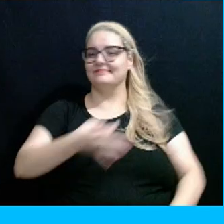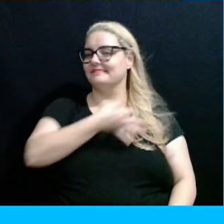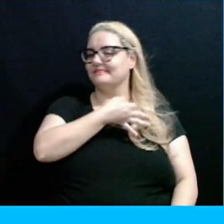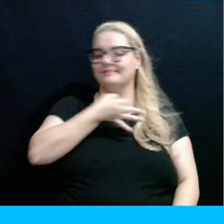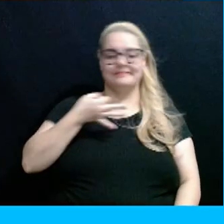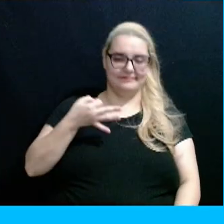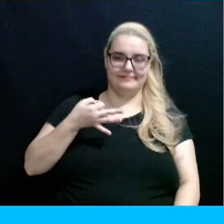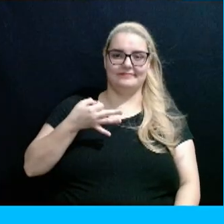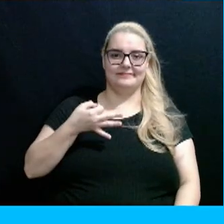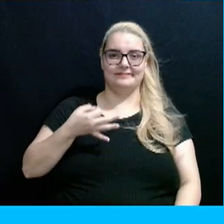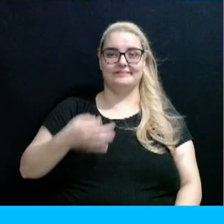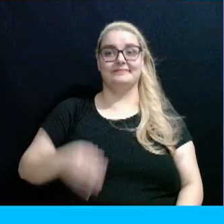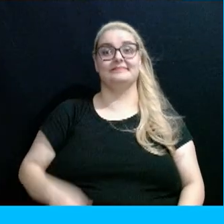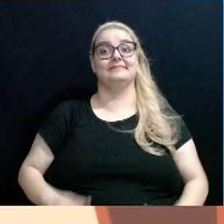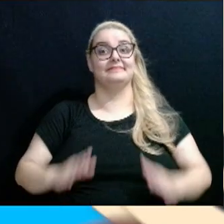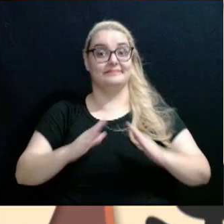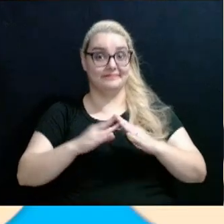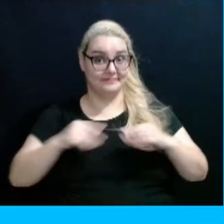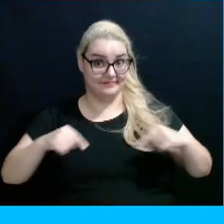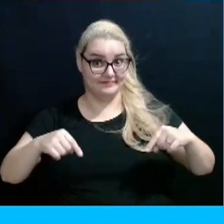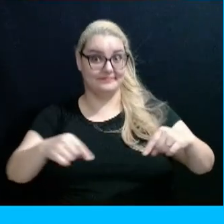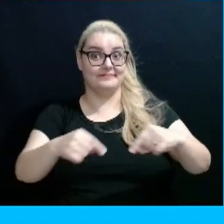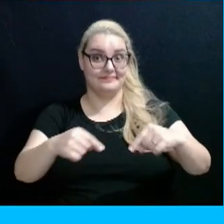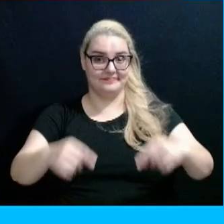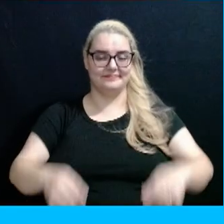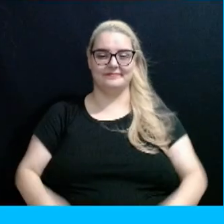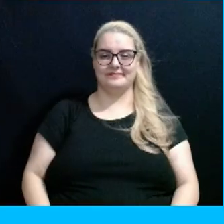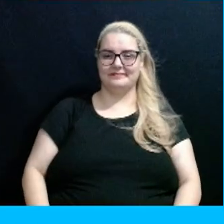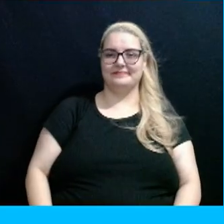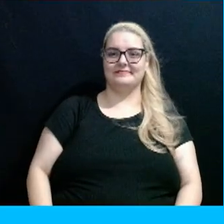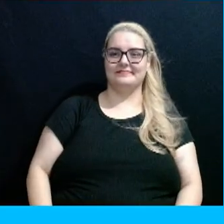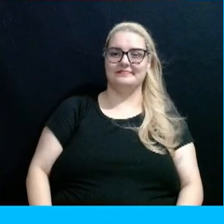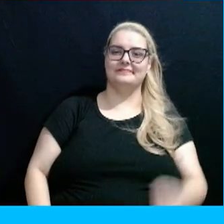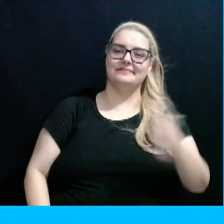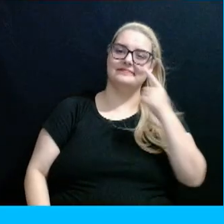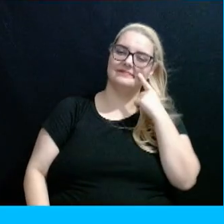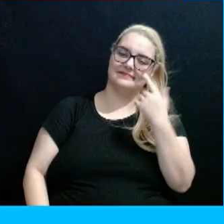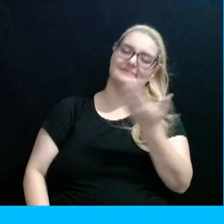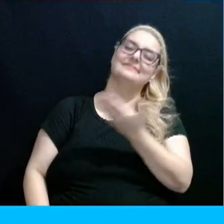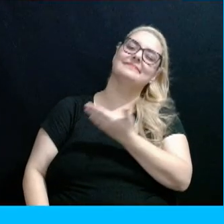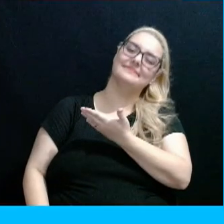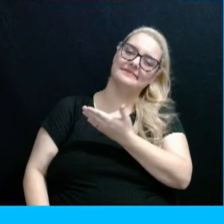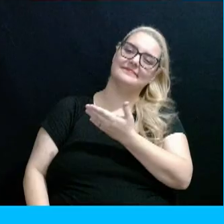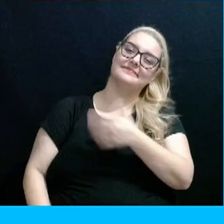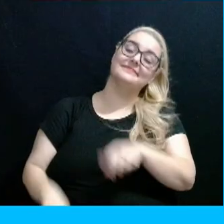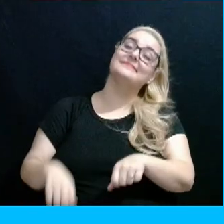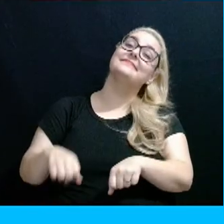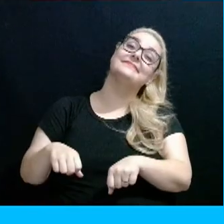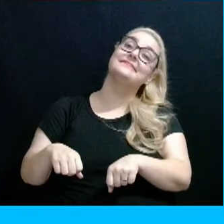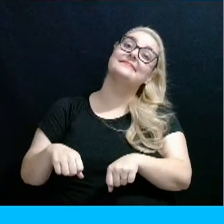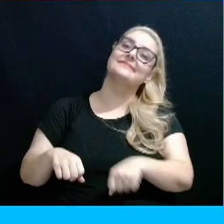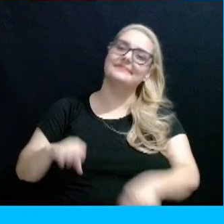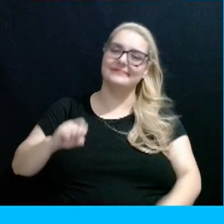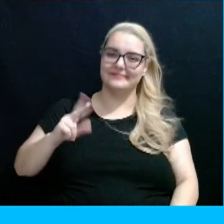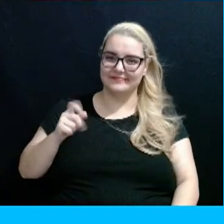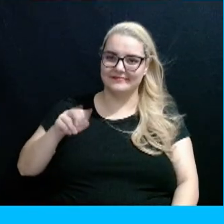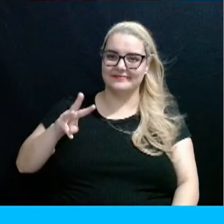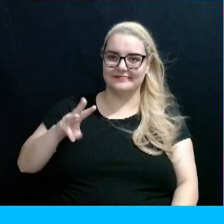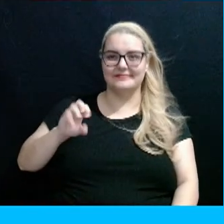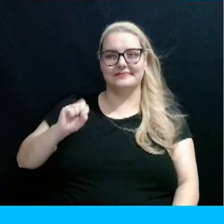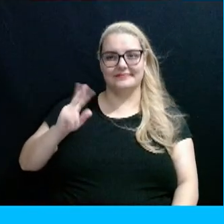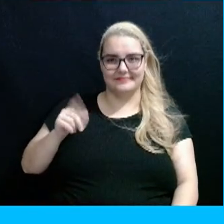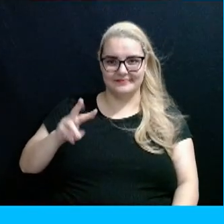quem tem um quintal ou chácara. E a Mel, essa linda chau-chau de 3 anos, é